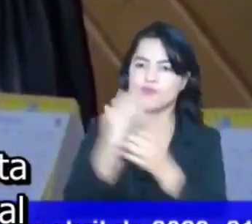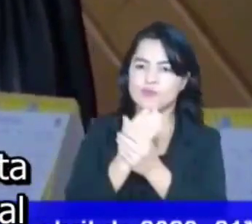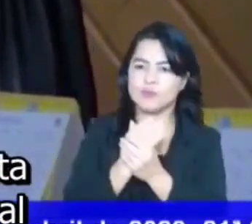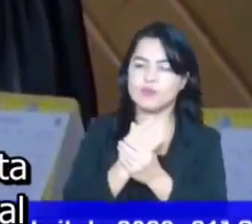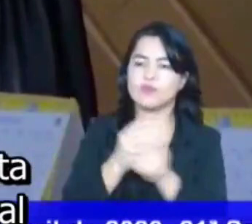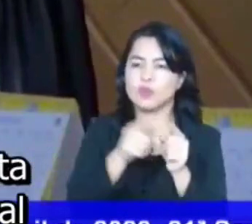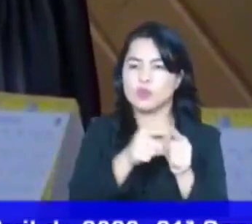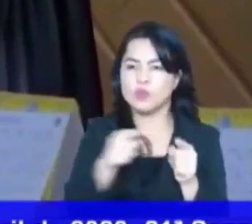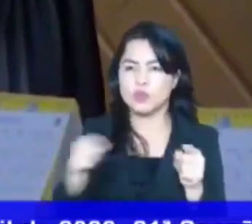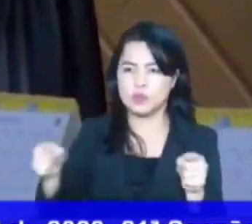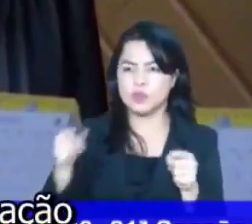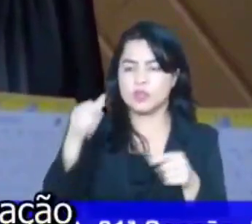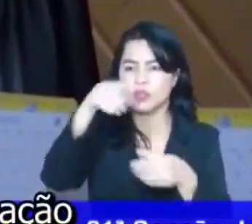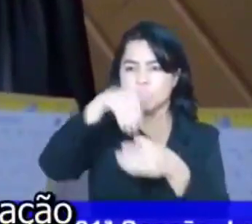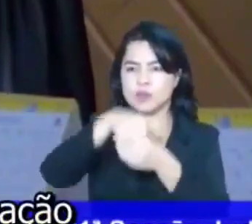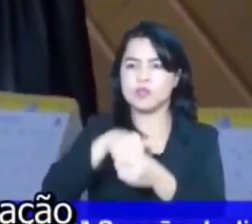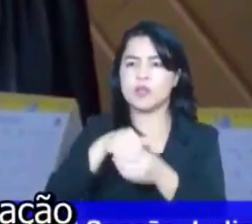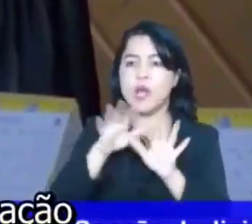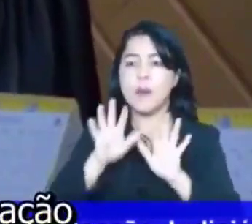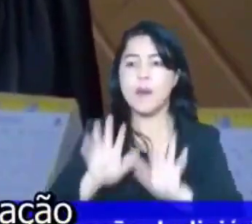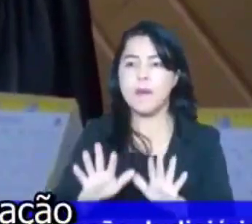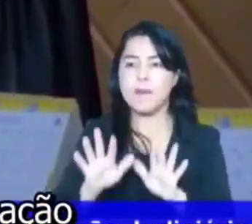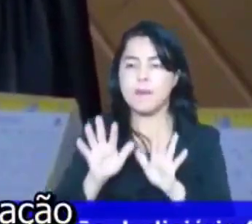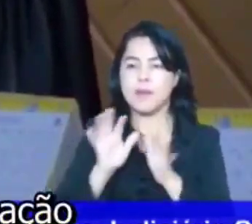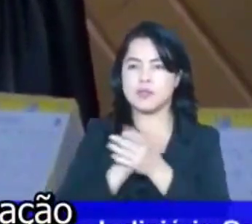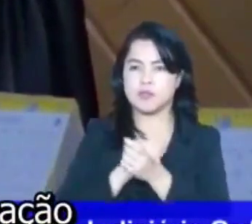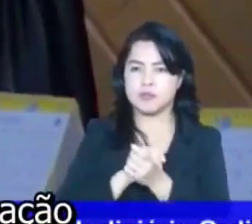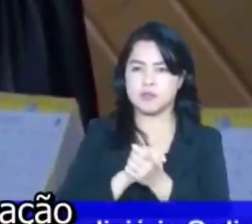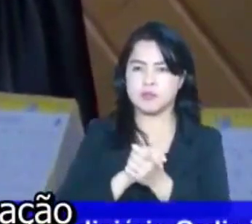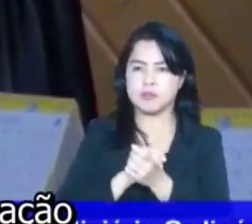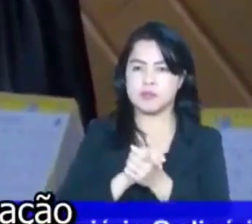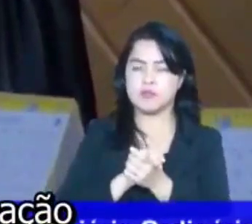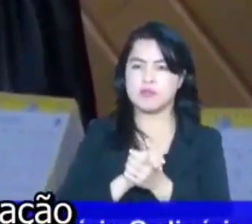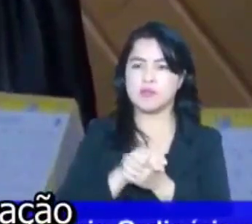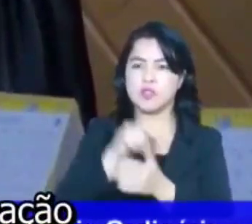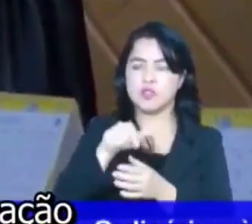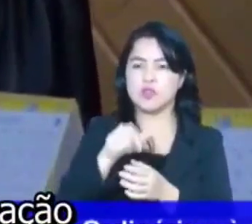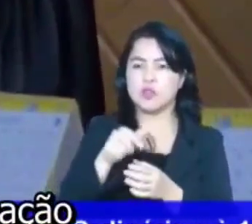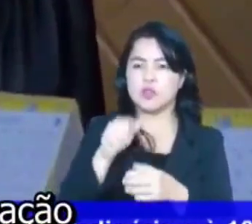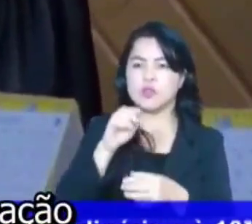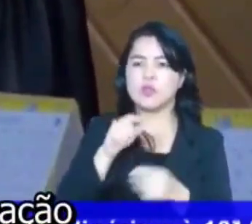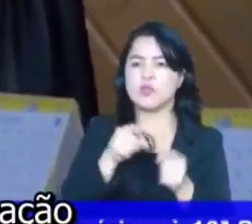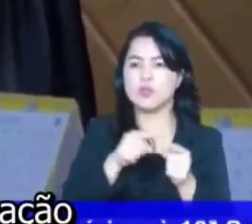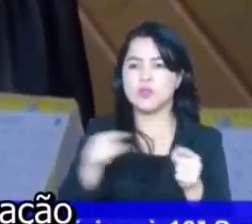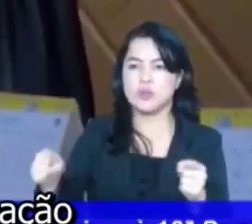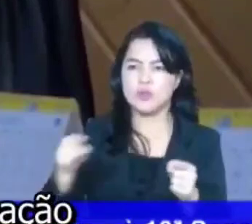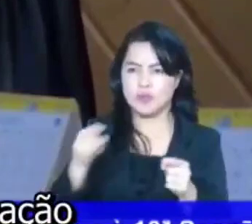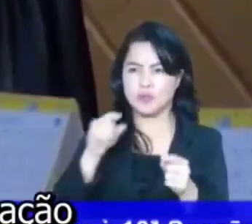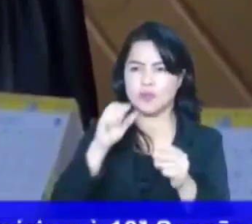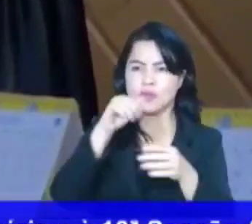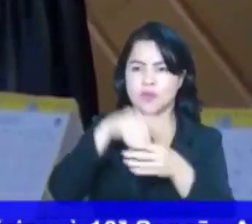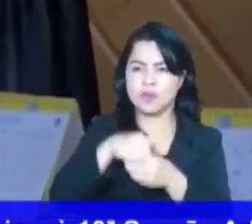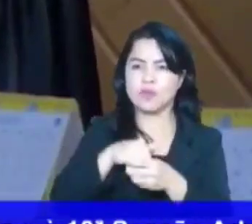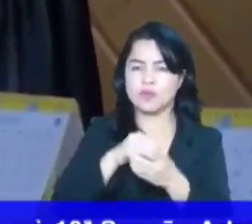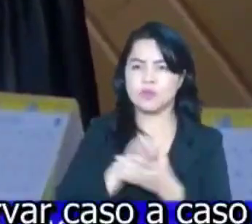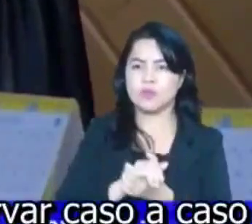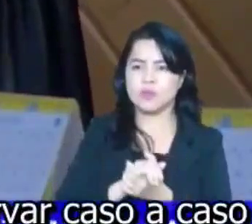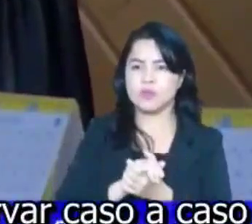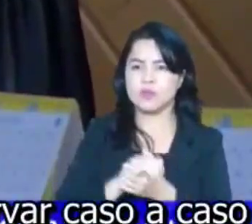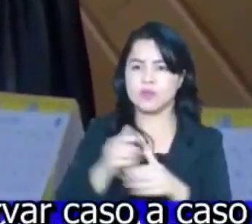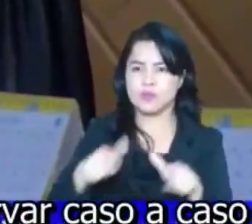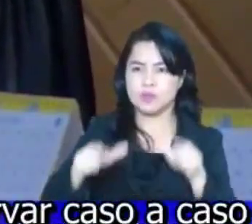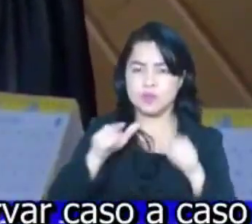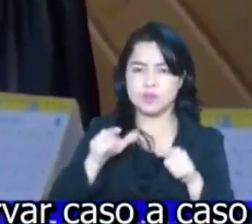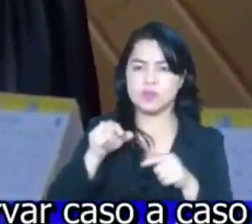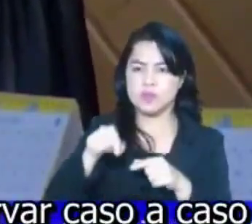durante o período eleitoral, mas findo o período eleitoral, ou seja, com a diplomação, dali